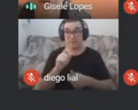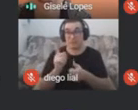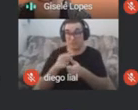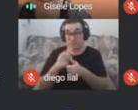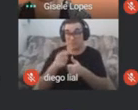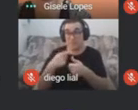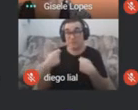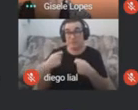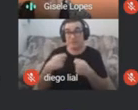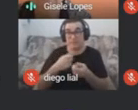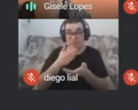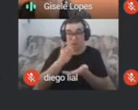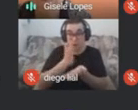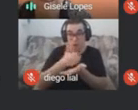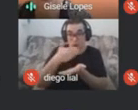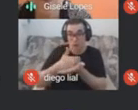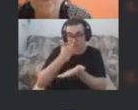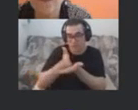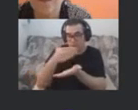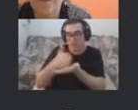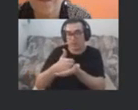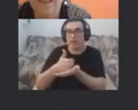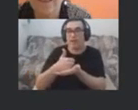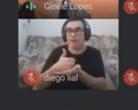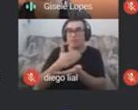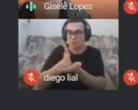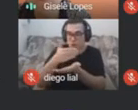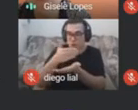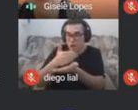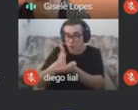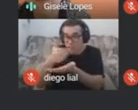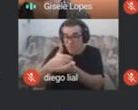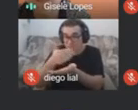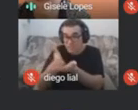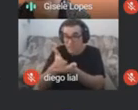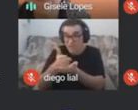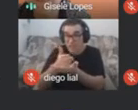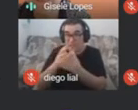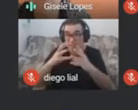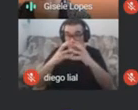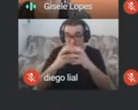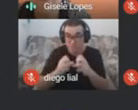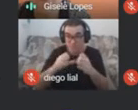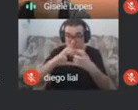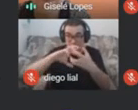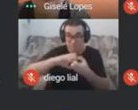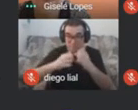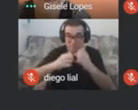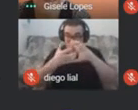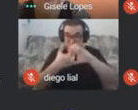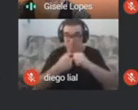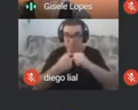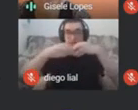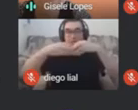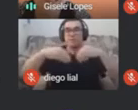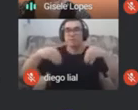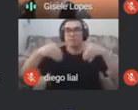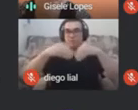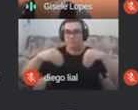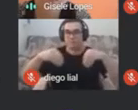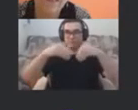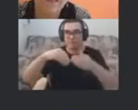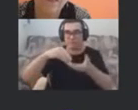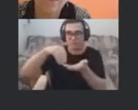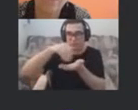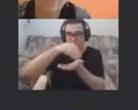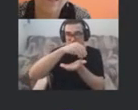triturar a amostra para transformar em um pó fino. E aí nós usamos um grau de cerâmica com pistilo. Para triturar